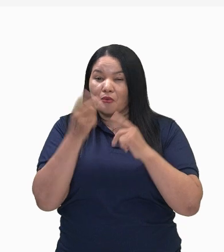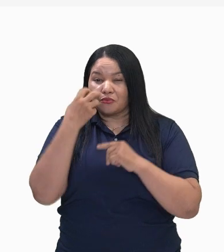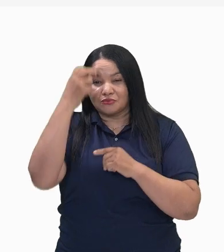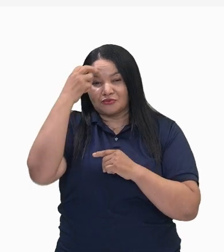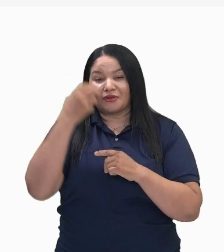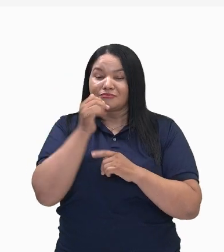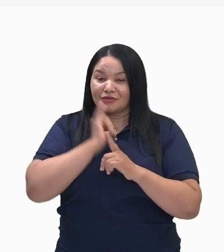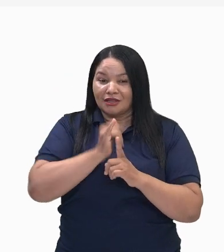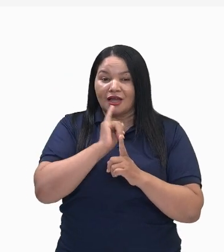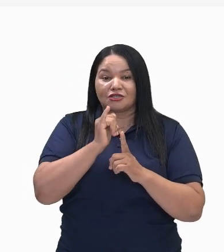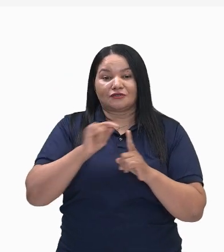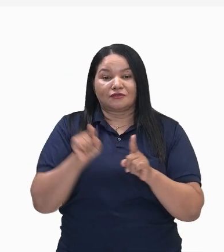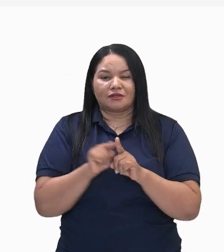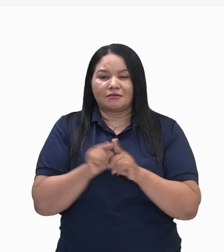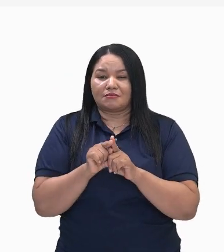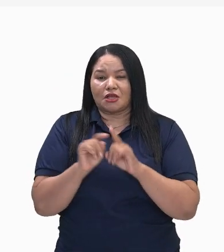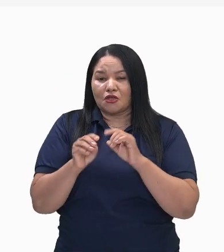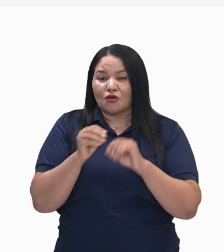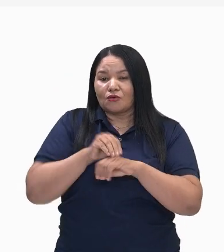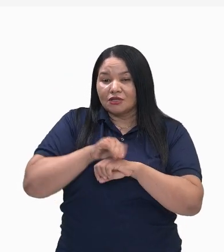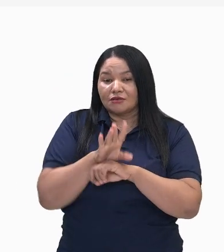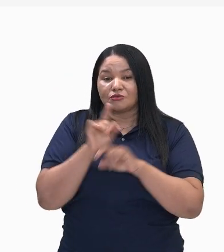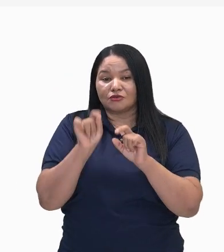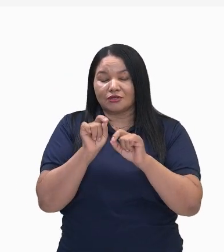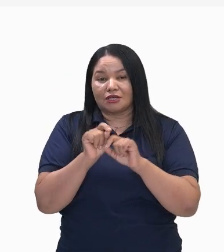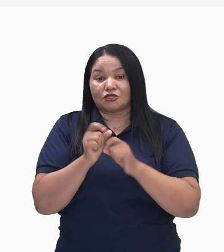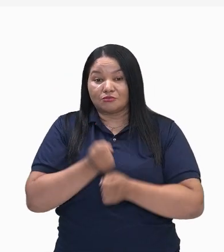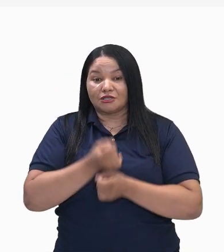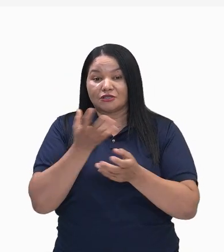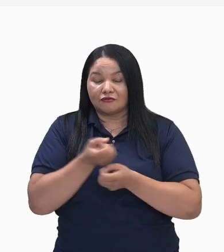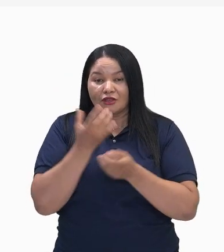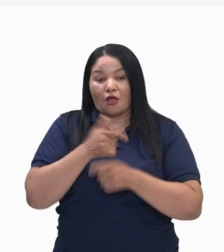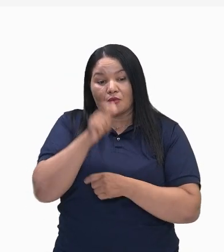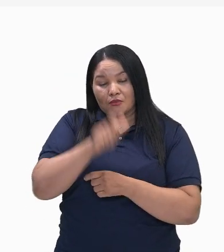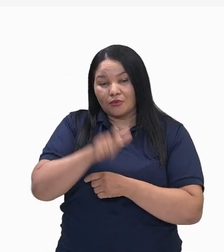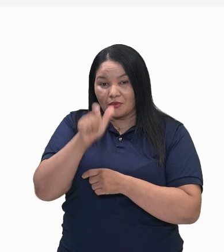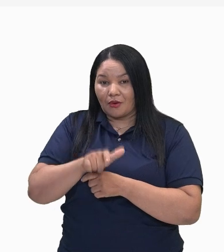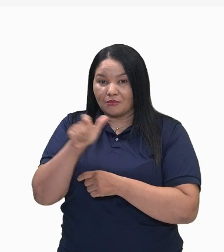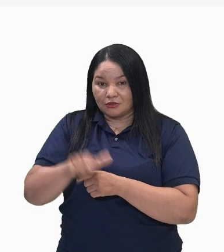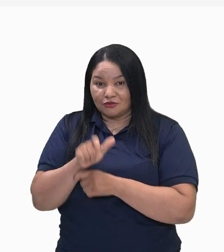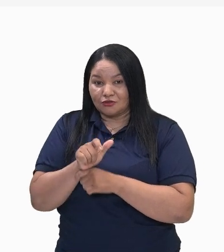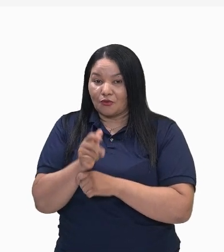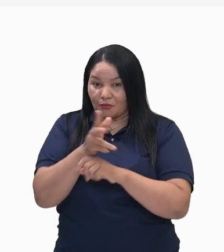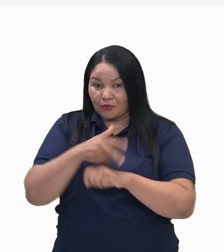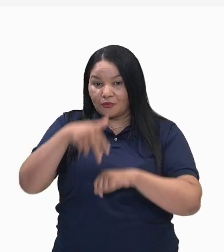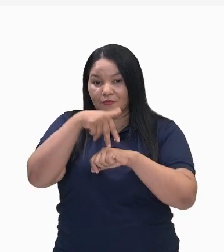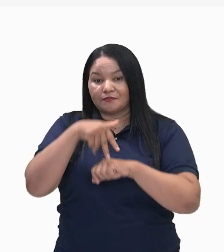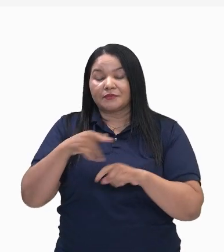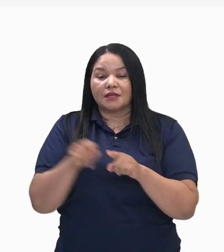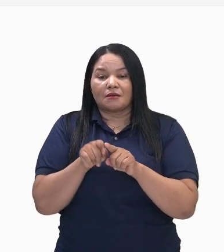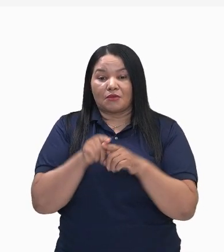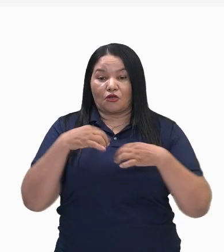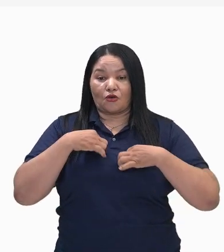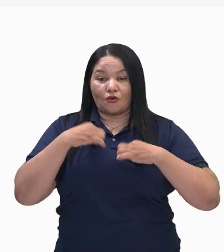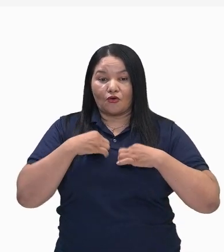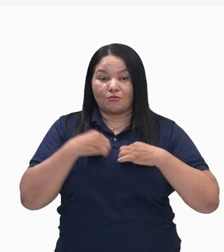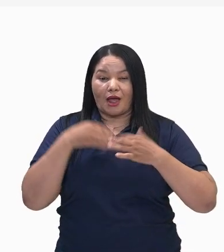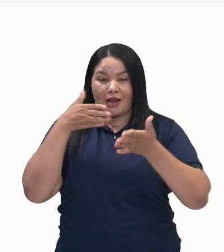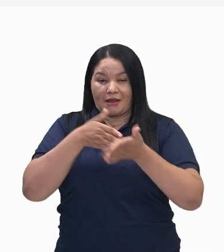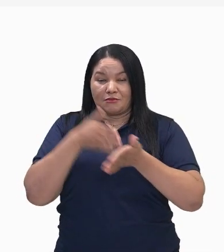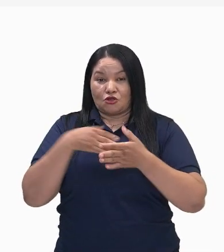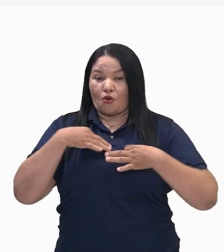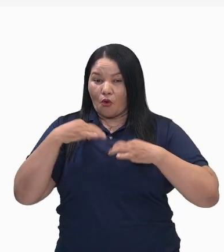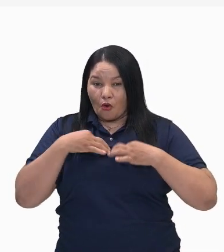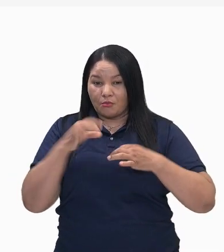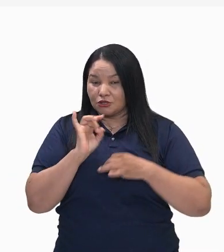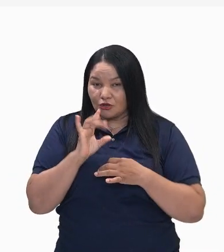da narrativa, além de contribuir para a expressividade dos intérpretes. O figurino não se limita à